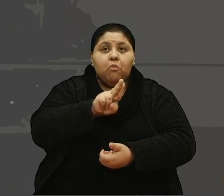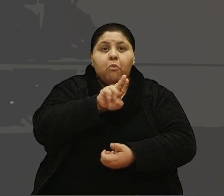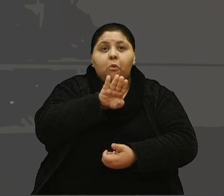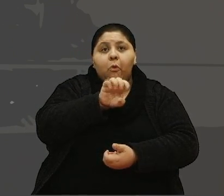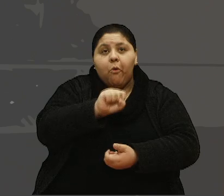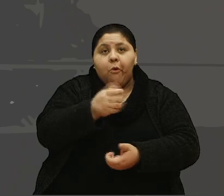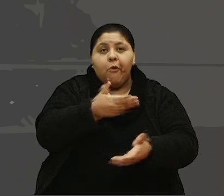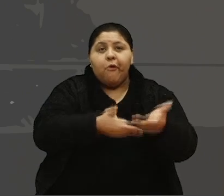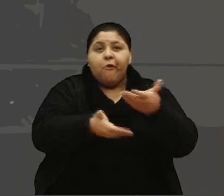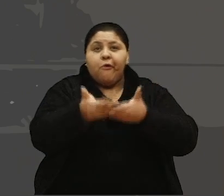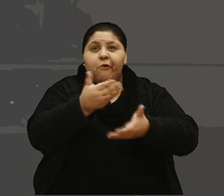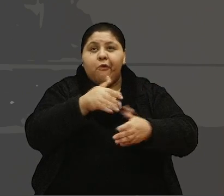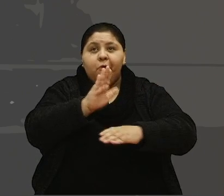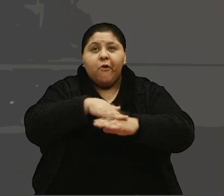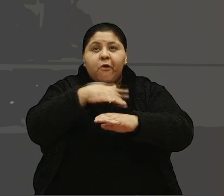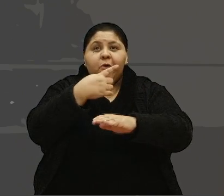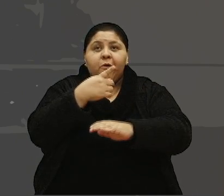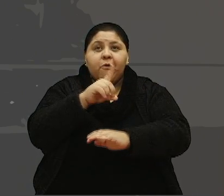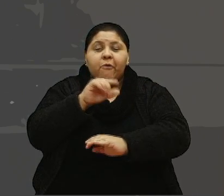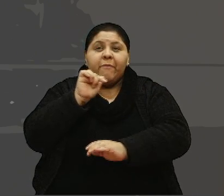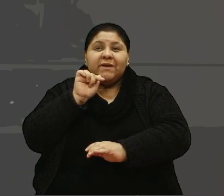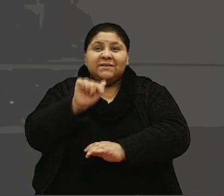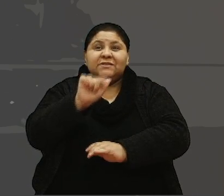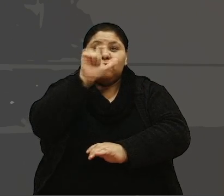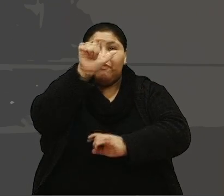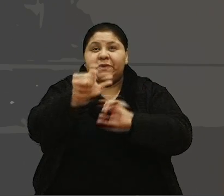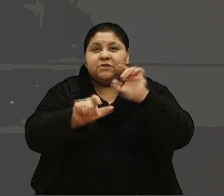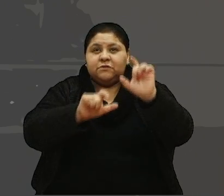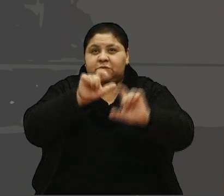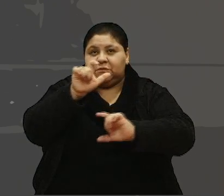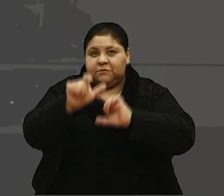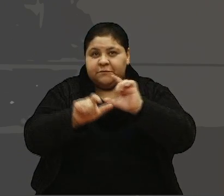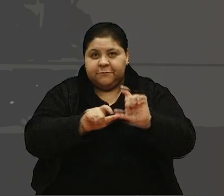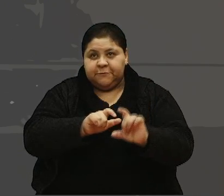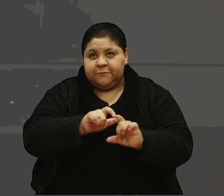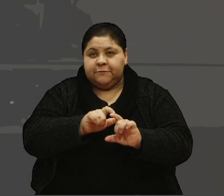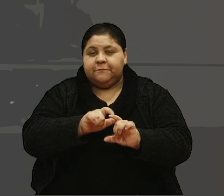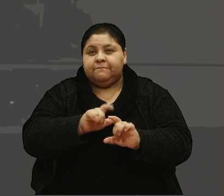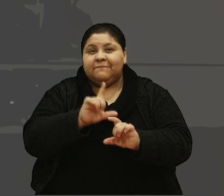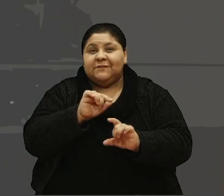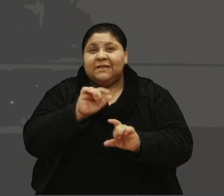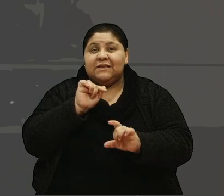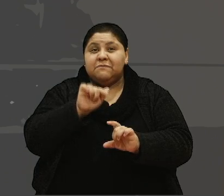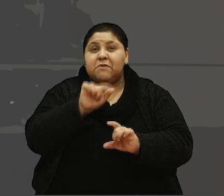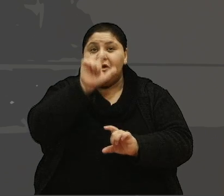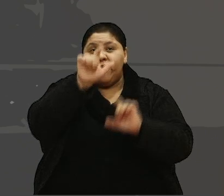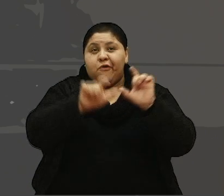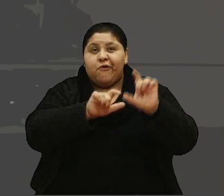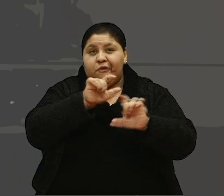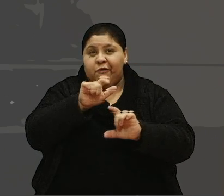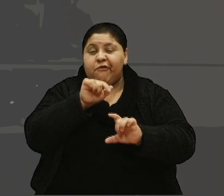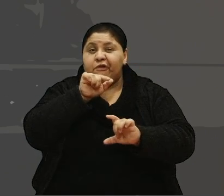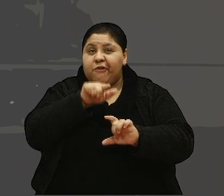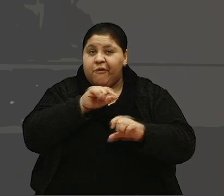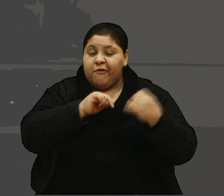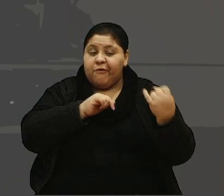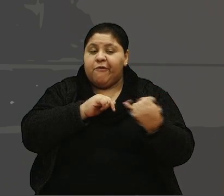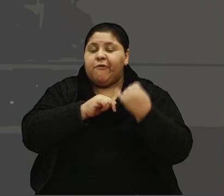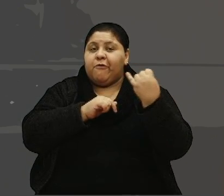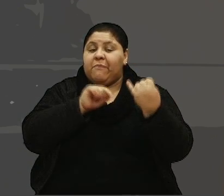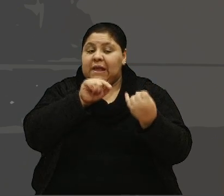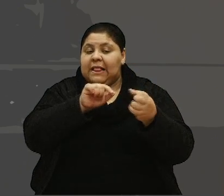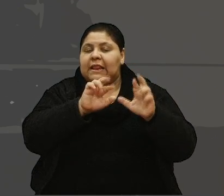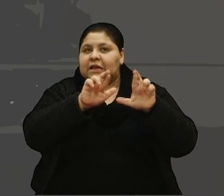atende mais de 10 mil habitantes, 10 mil pessoas, algo nobre para aquela